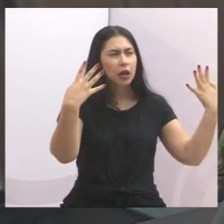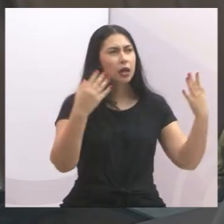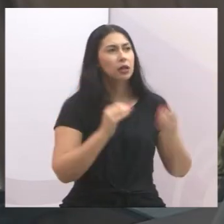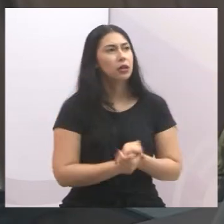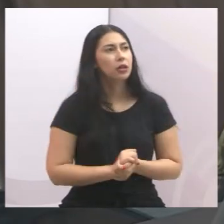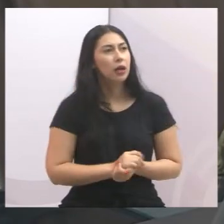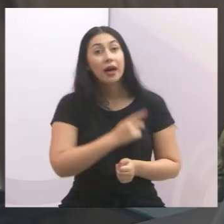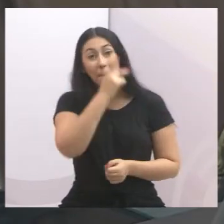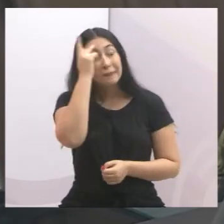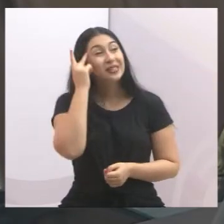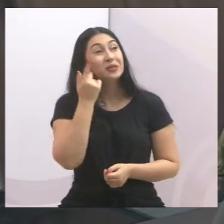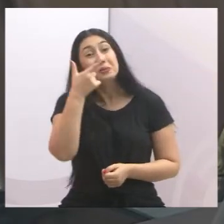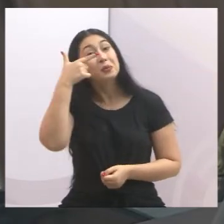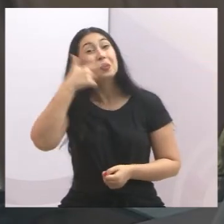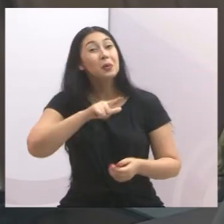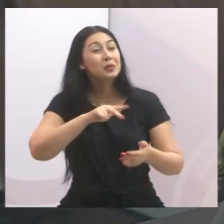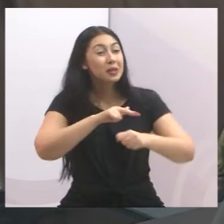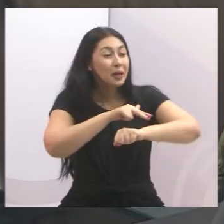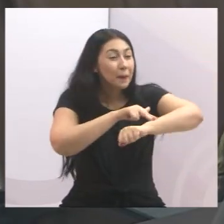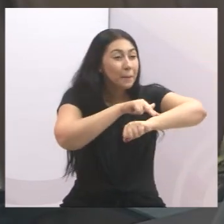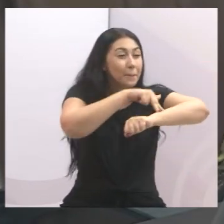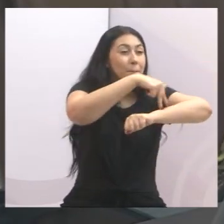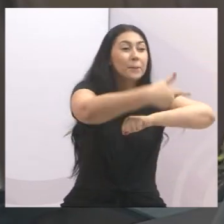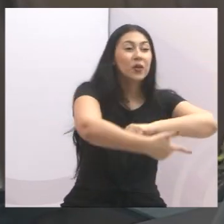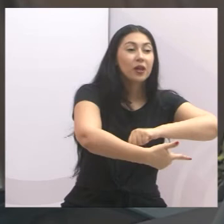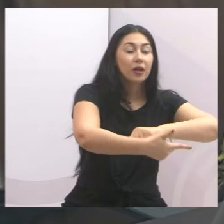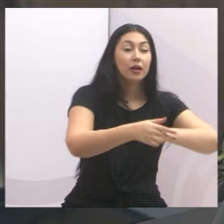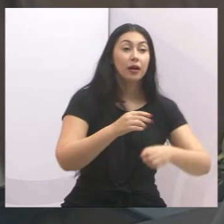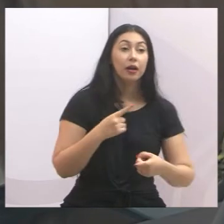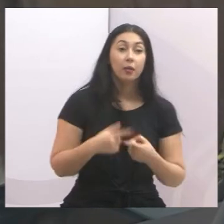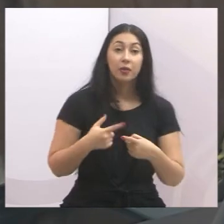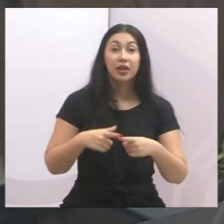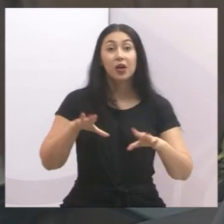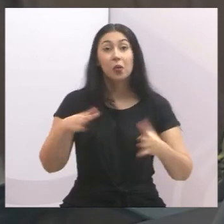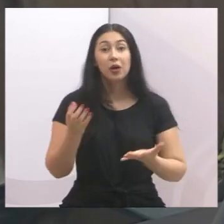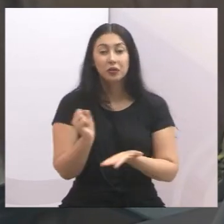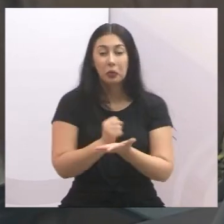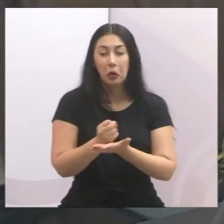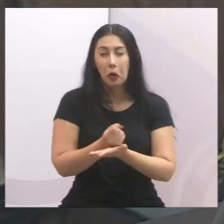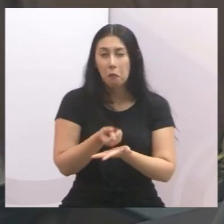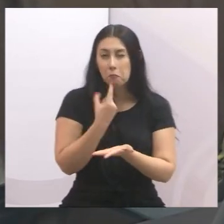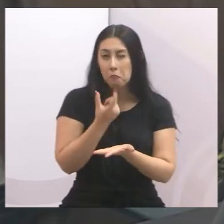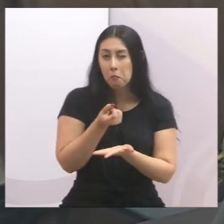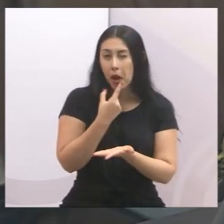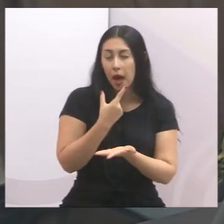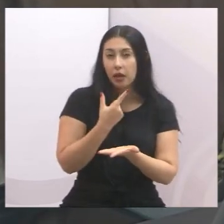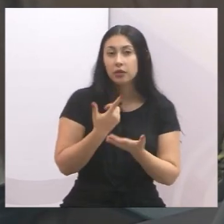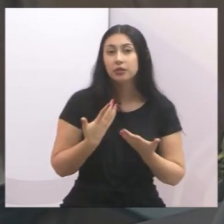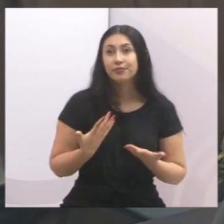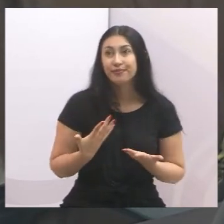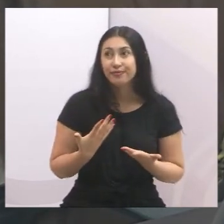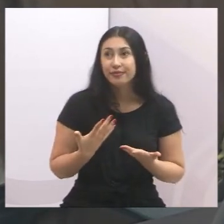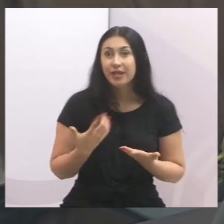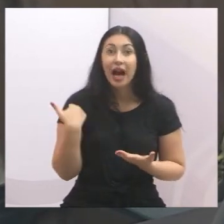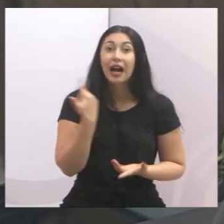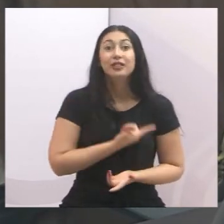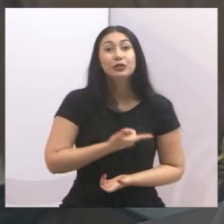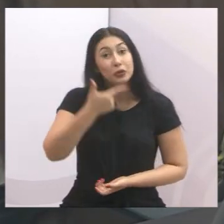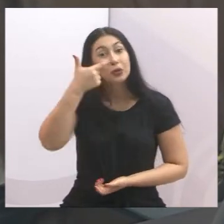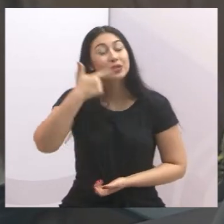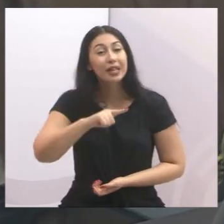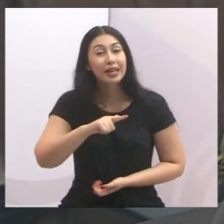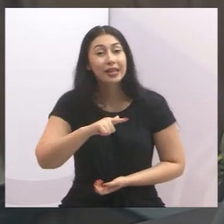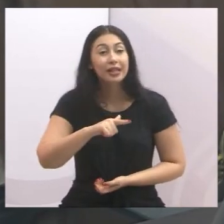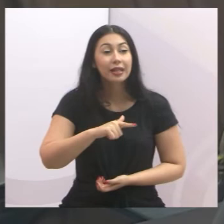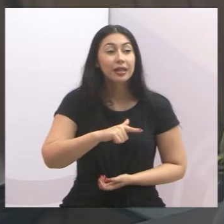inibiria esse suicídio. Porque a gente sabe, quando o suicídio é por medicamento, ainda tem, às vezes, condições de ser socorrido e salvar essa vida.